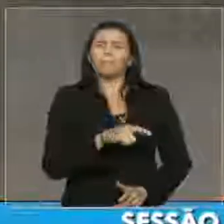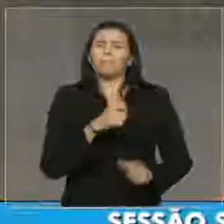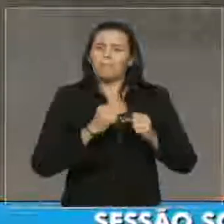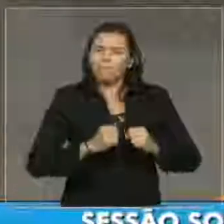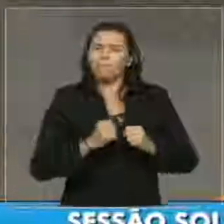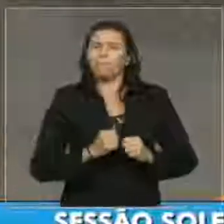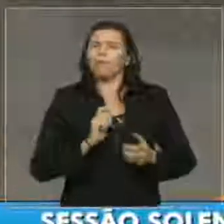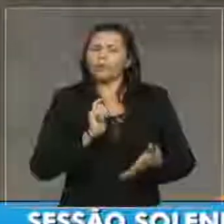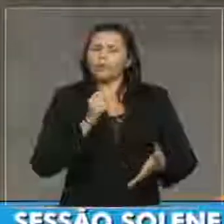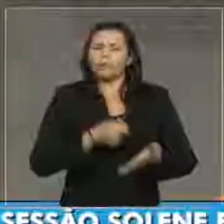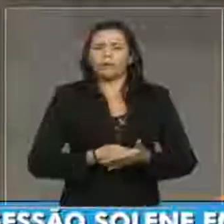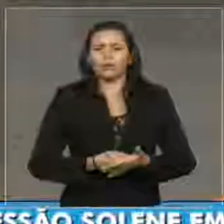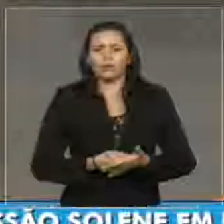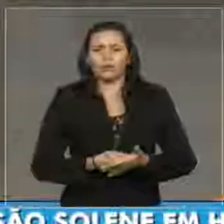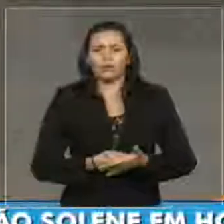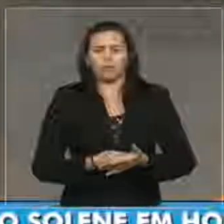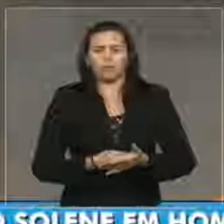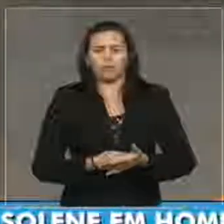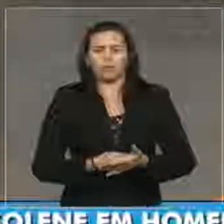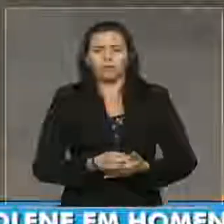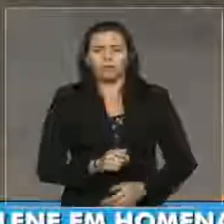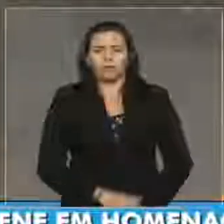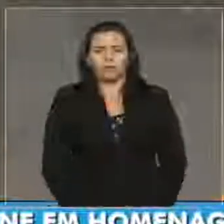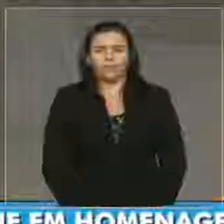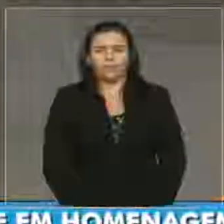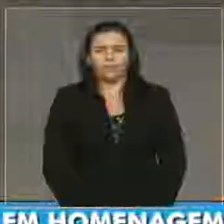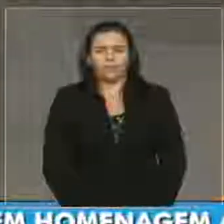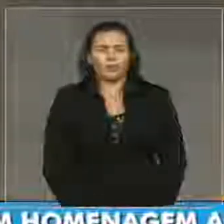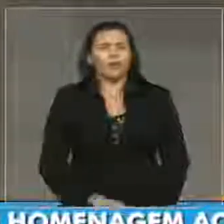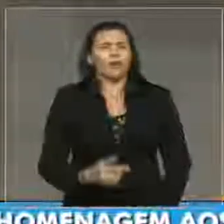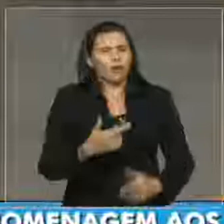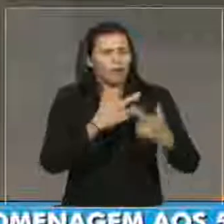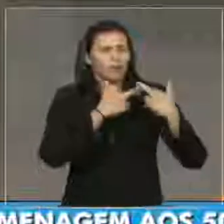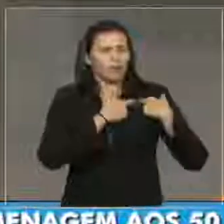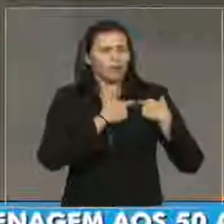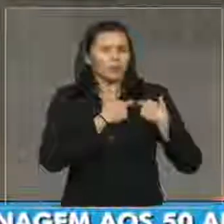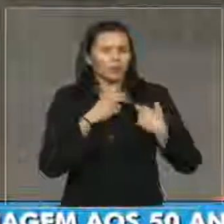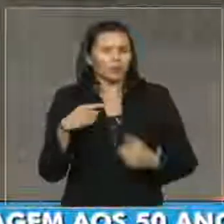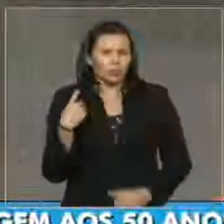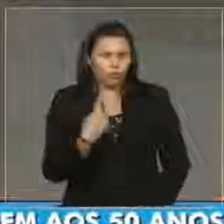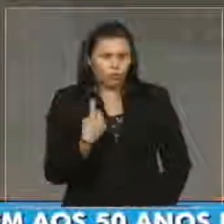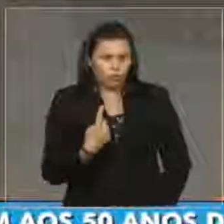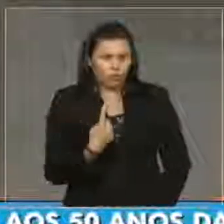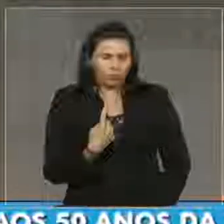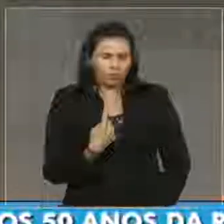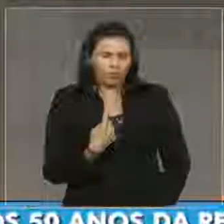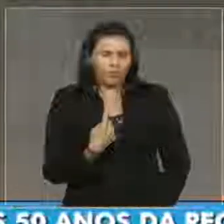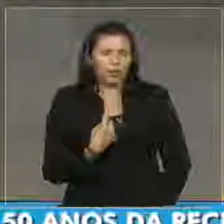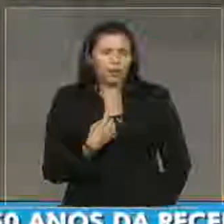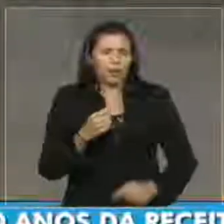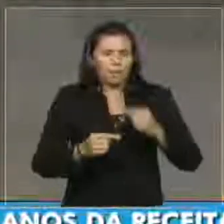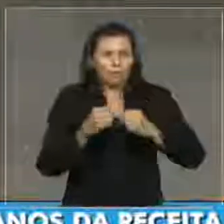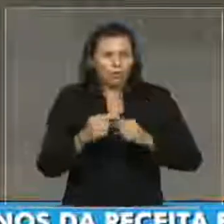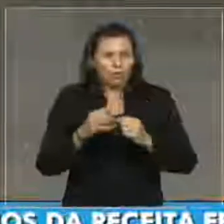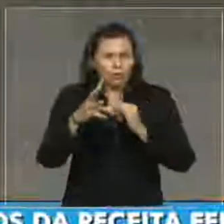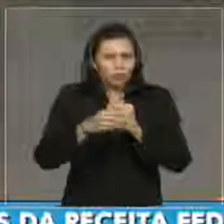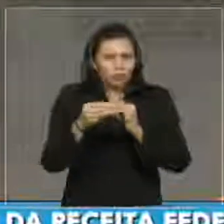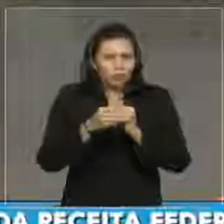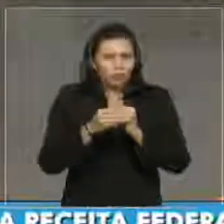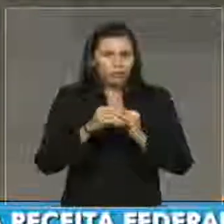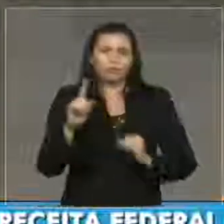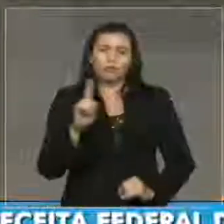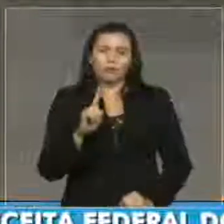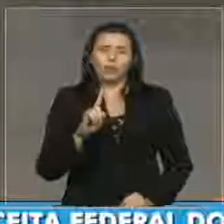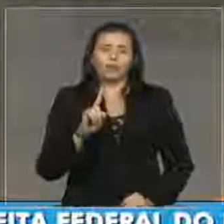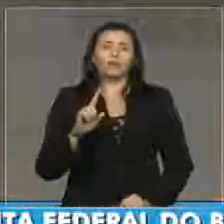não sejamos responsáveis pelas políticas tributárias. Apenas subsidiamos o Legislativo Federal nesse